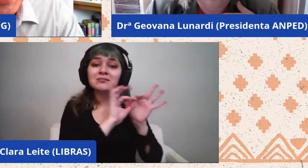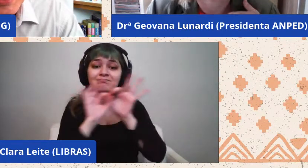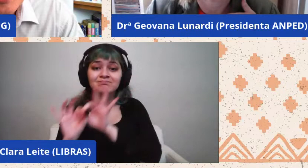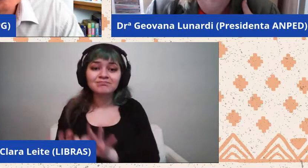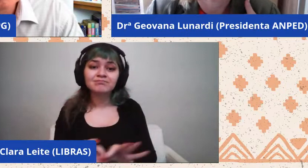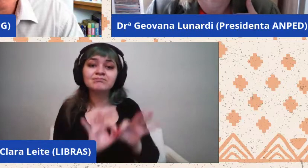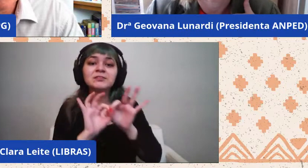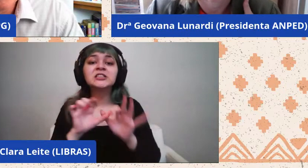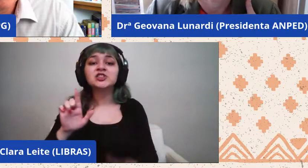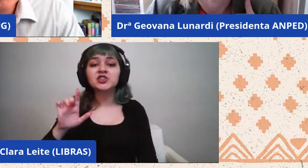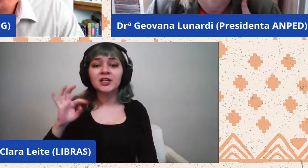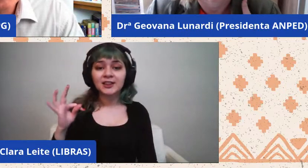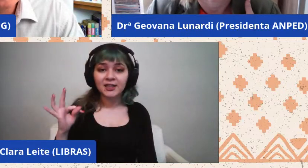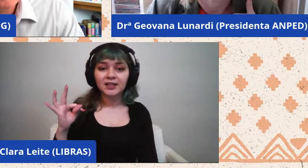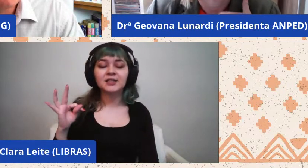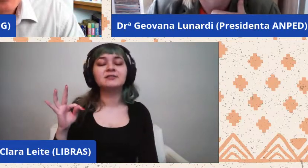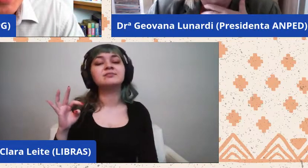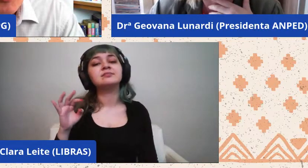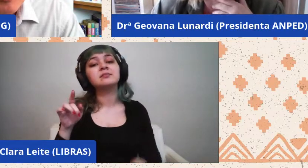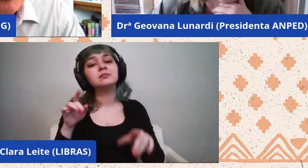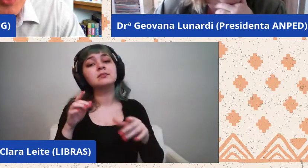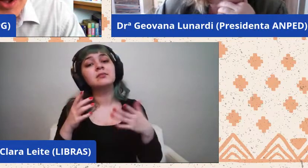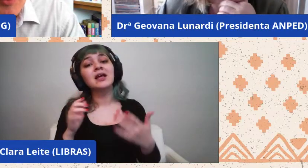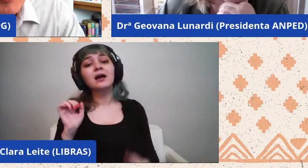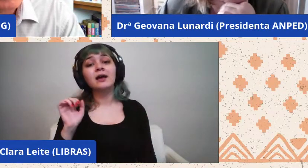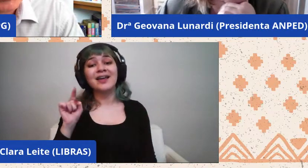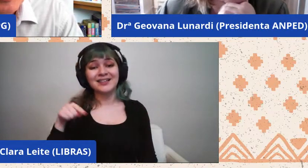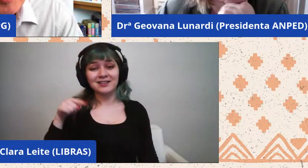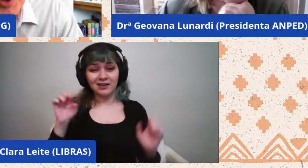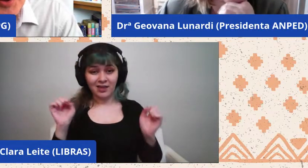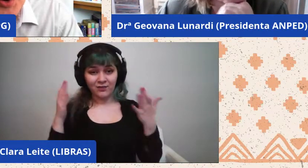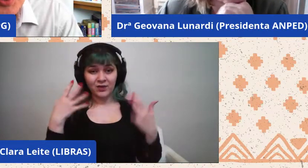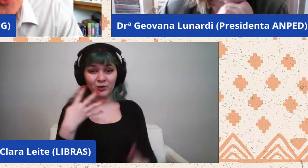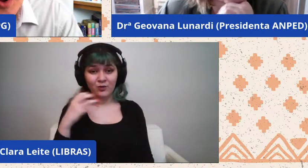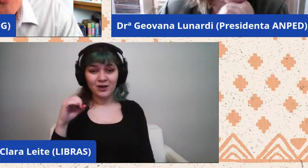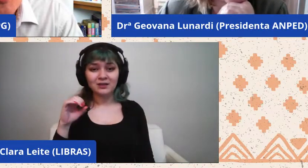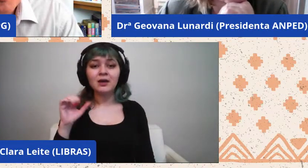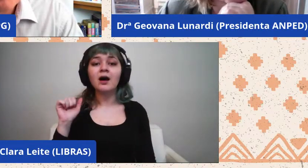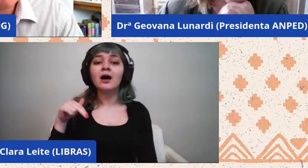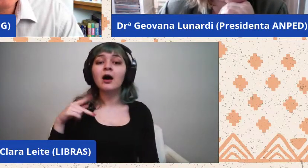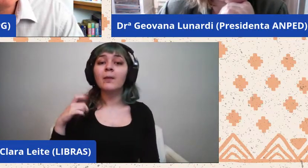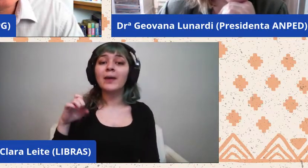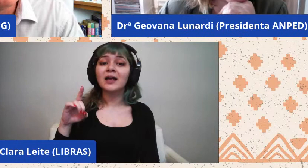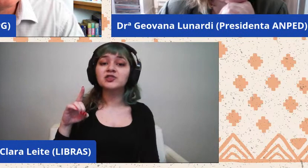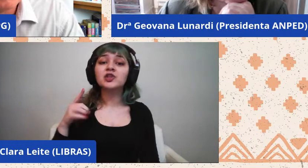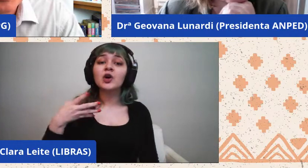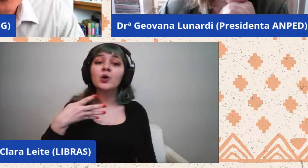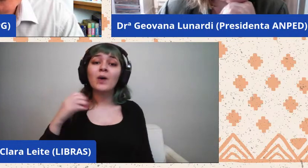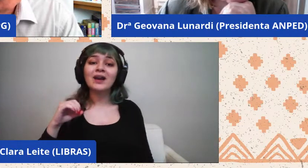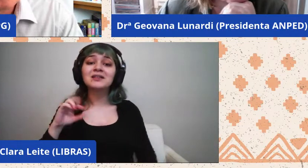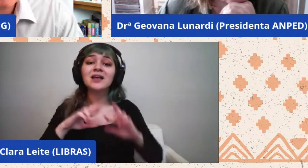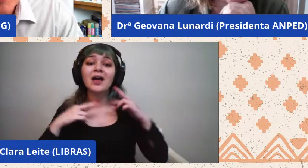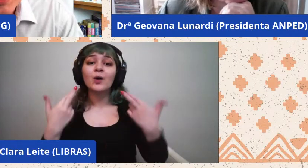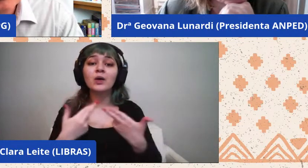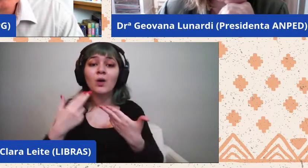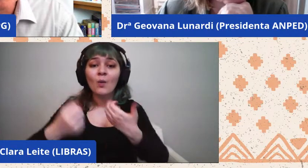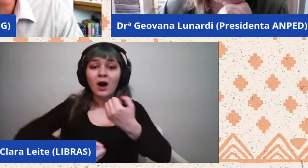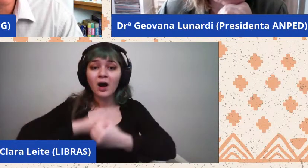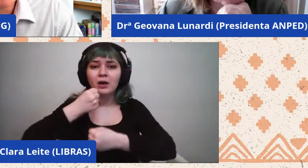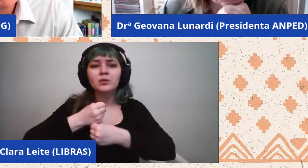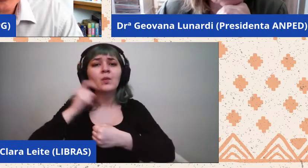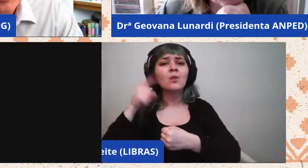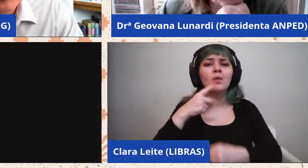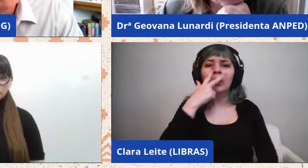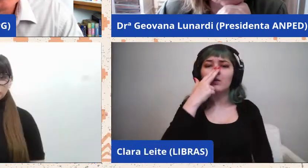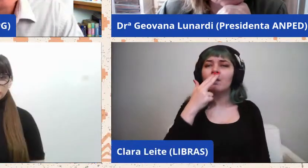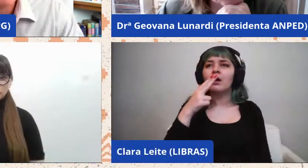os GTs, e a ANPEd, a 40ª reunião anual, foi uma lição para isso, quer